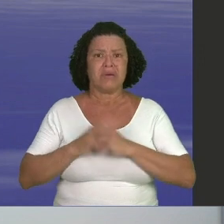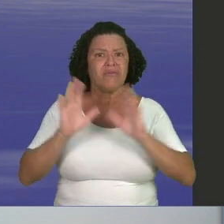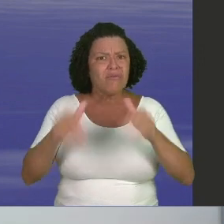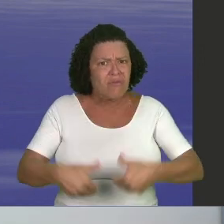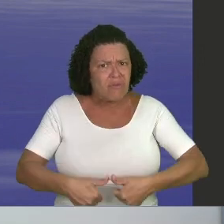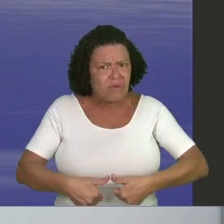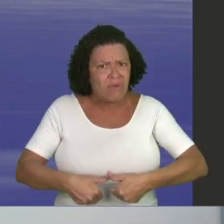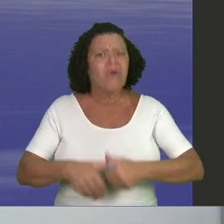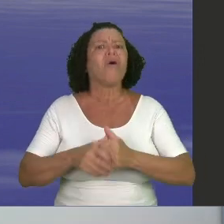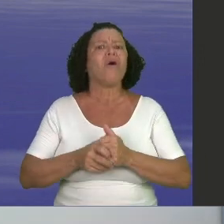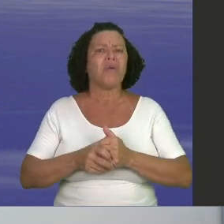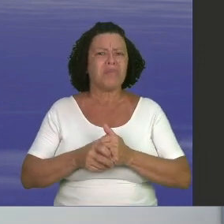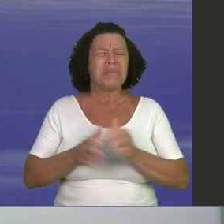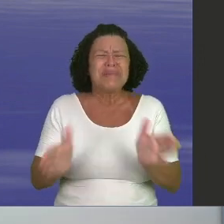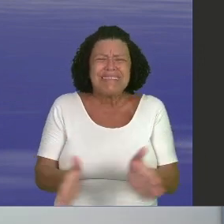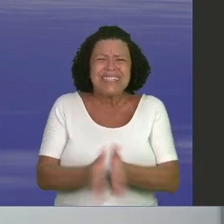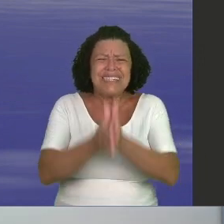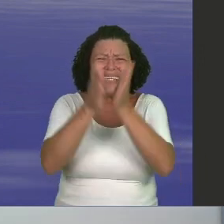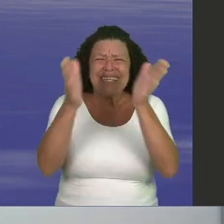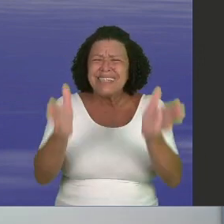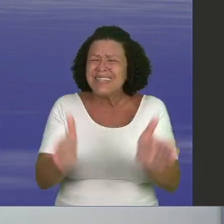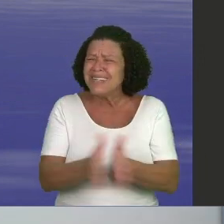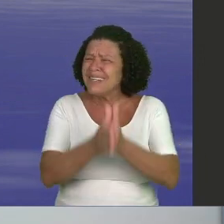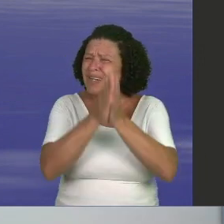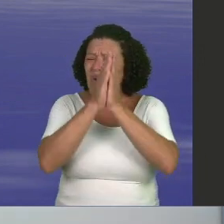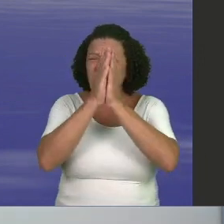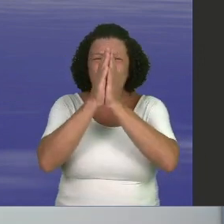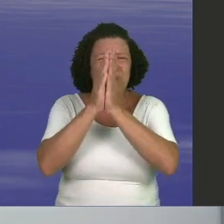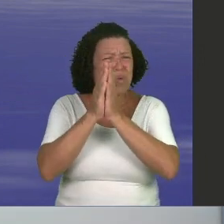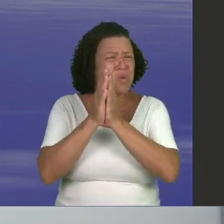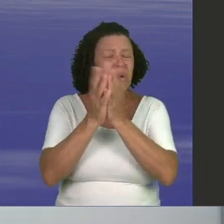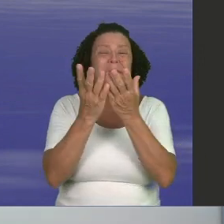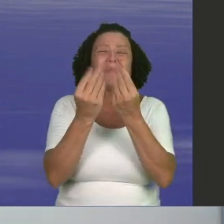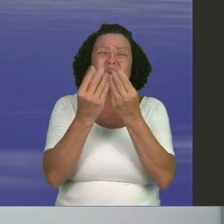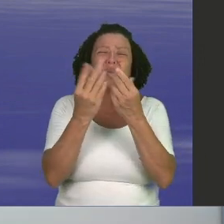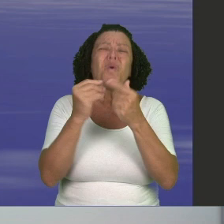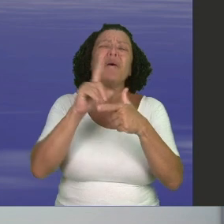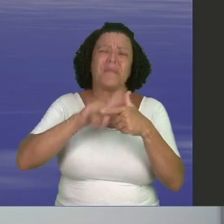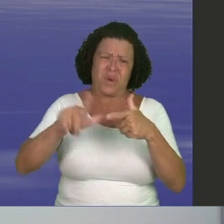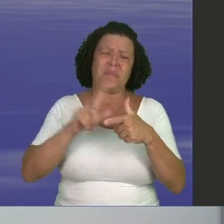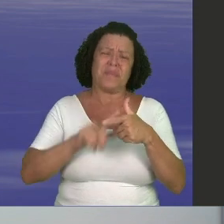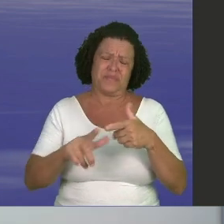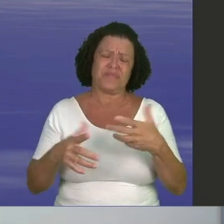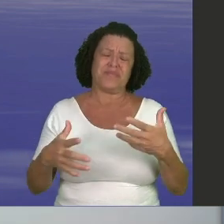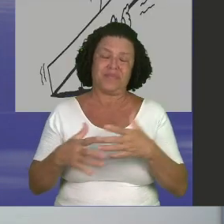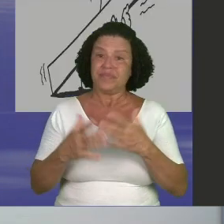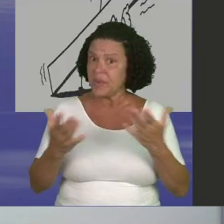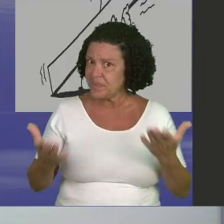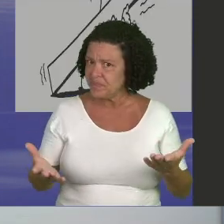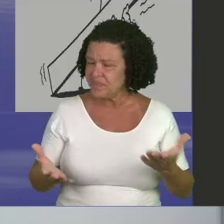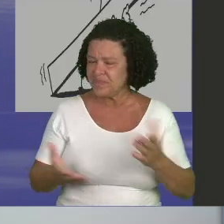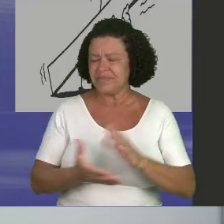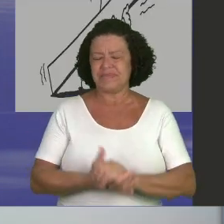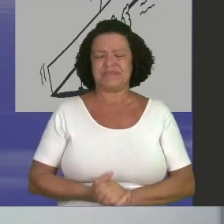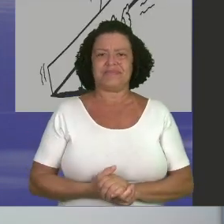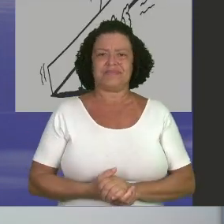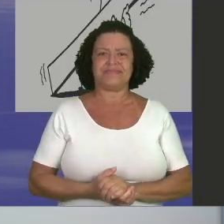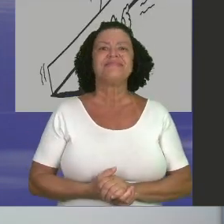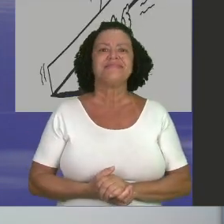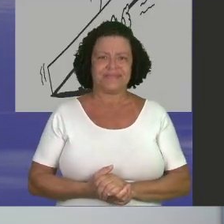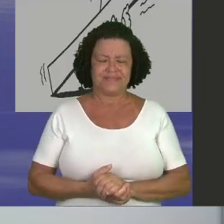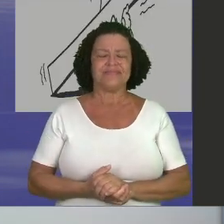fome, miséria, tantos outros problemas que nos afligem. Vamos lá, então? Questões